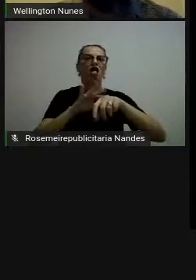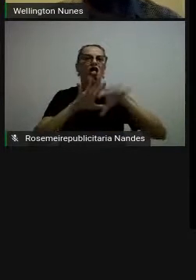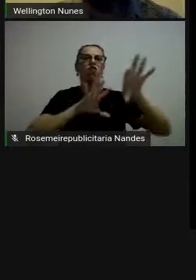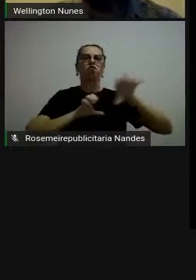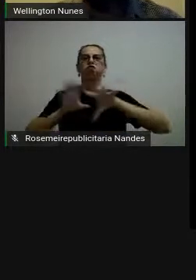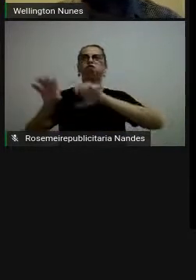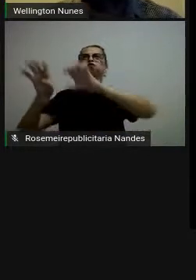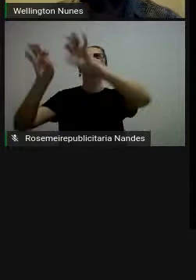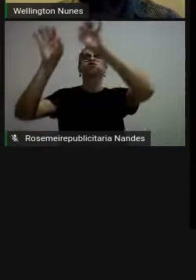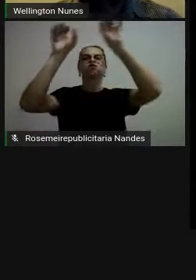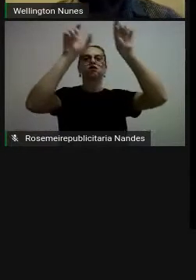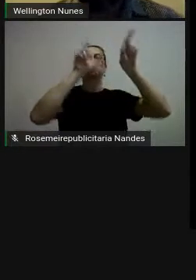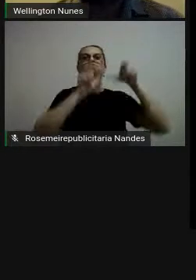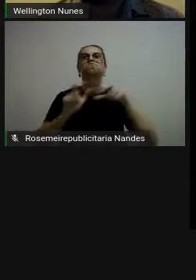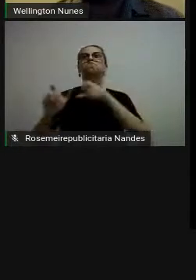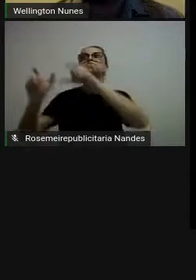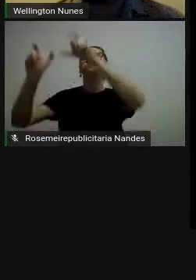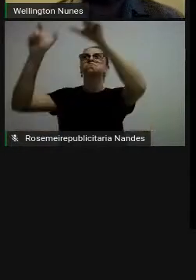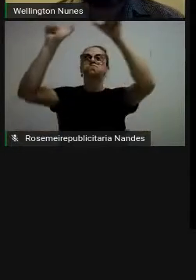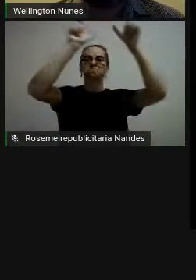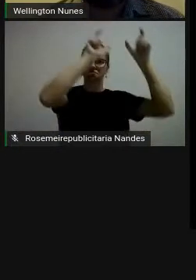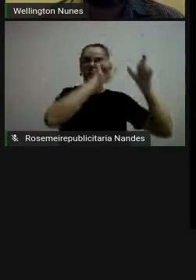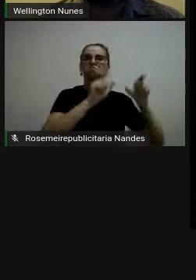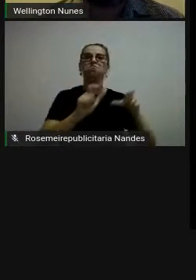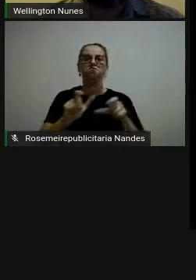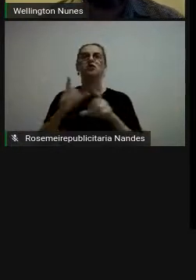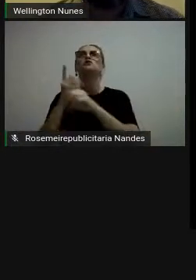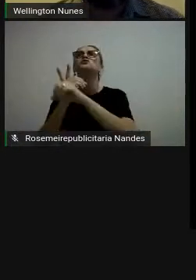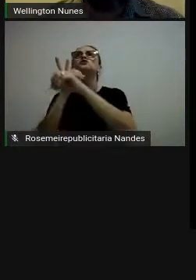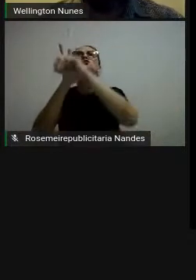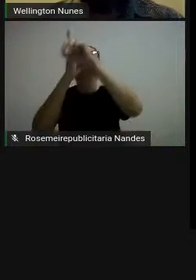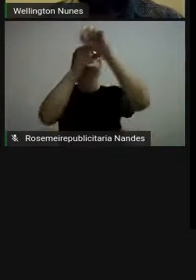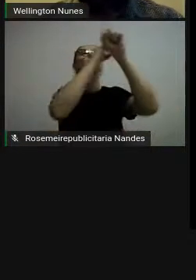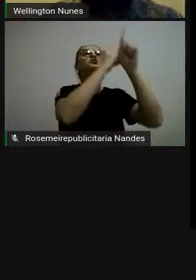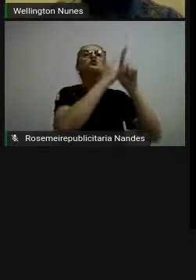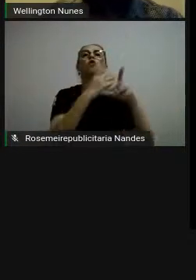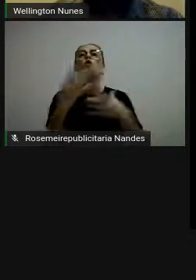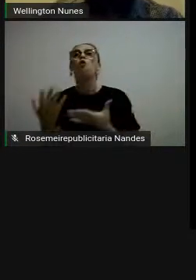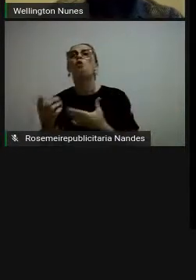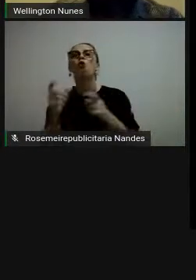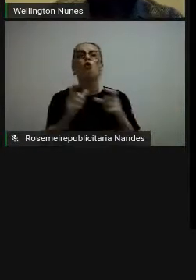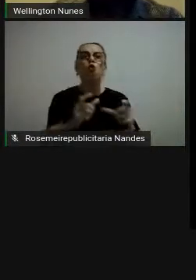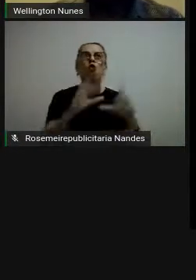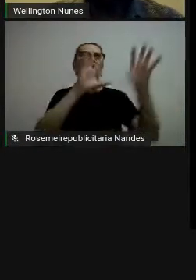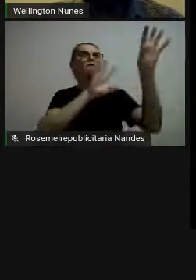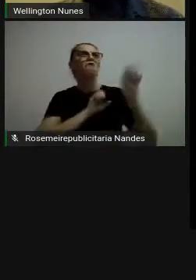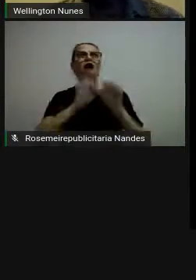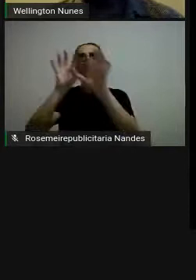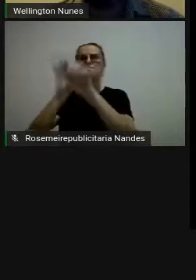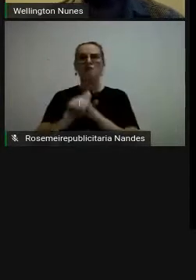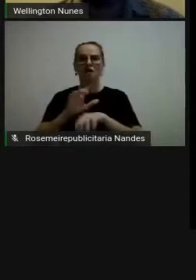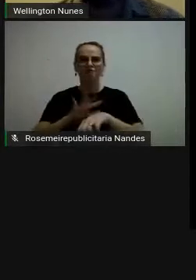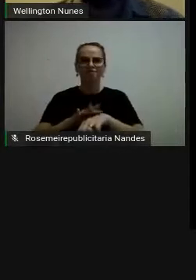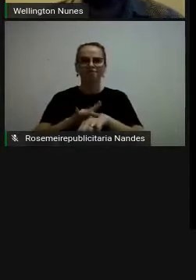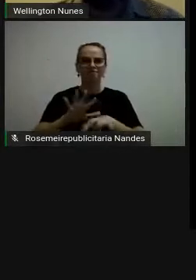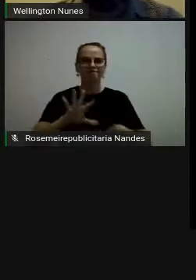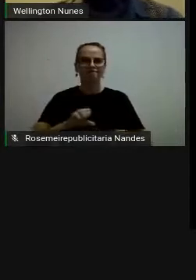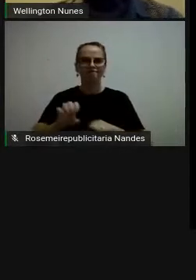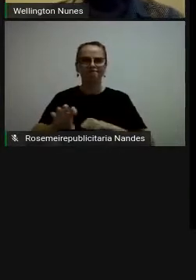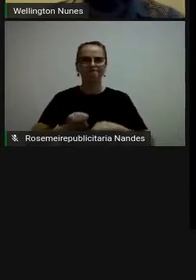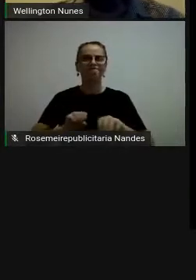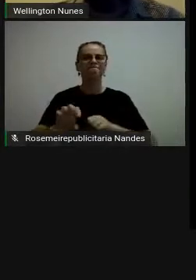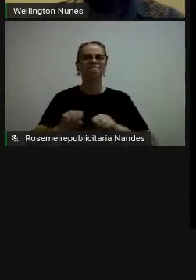dos poços artesianos para tentar identificar a possível fonte de contaminação. Basicamente, trabalhou com o que